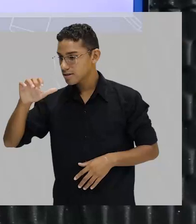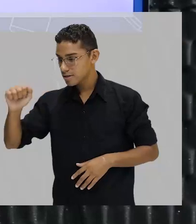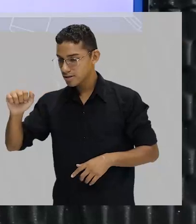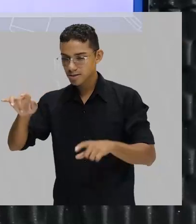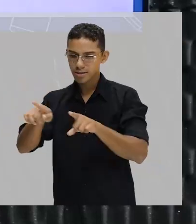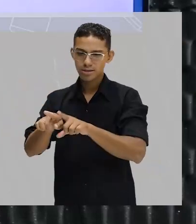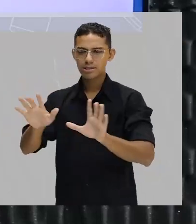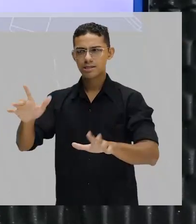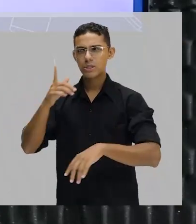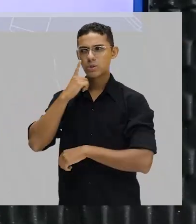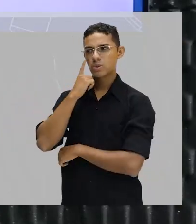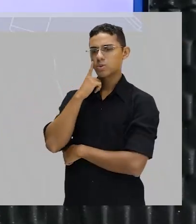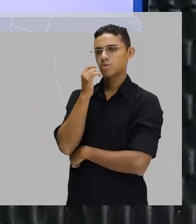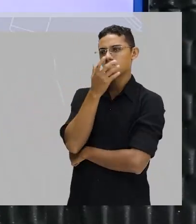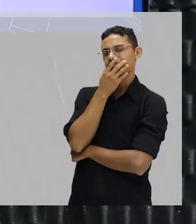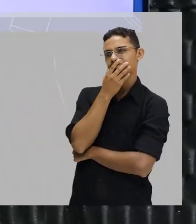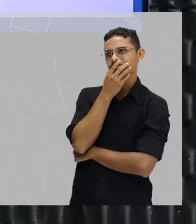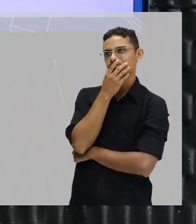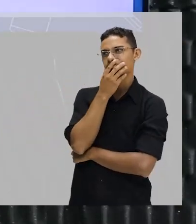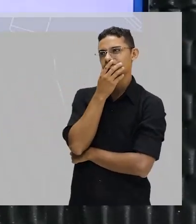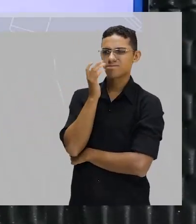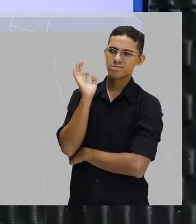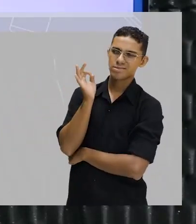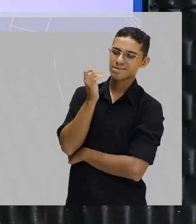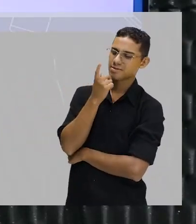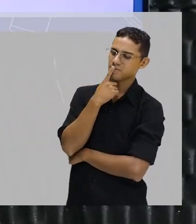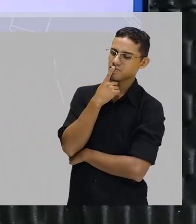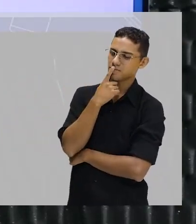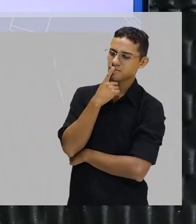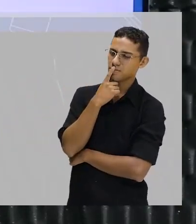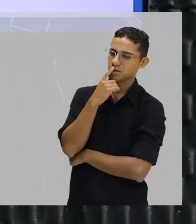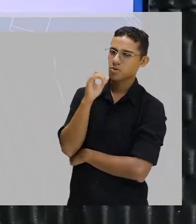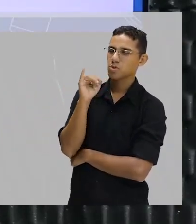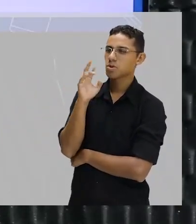naquela dúvida, será que ela está falando sério? Ou isso foi uma ironia?